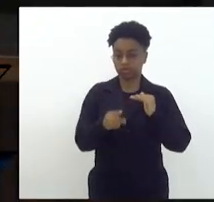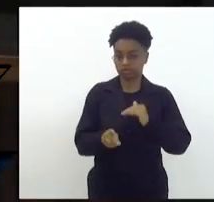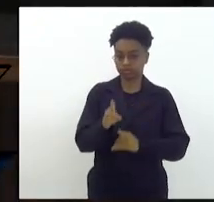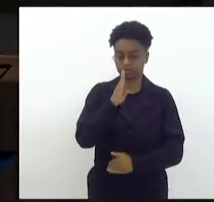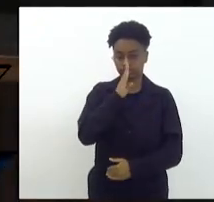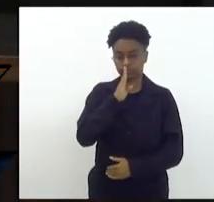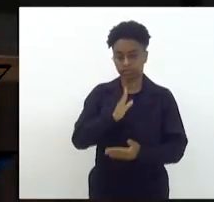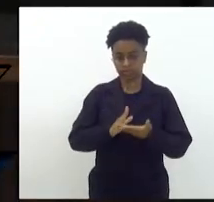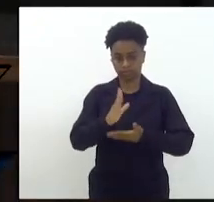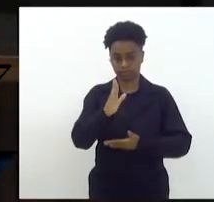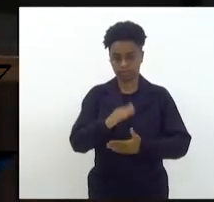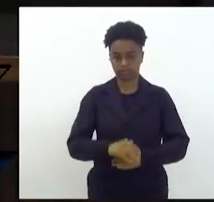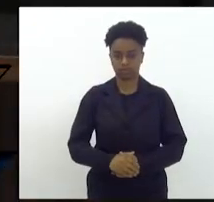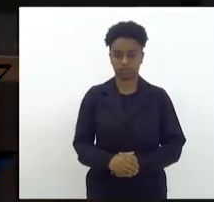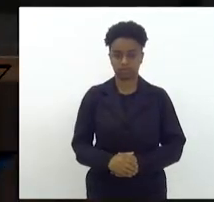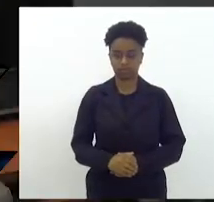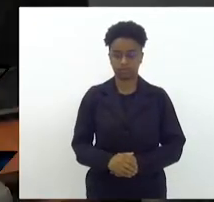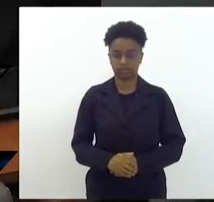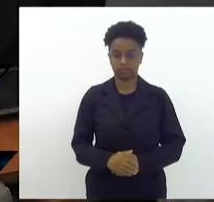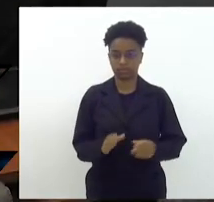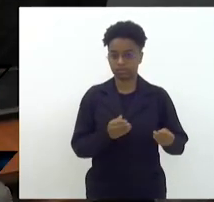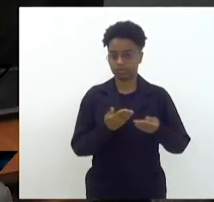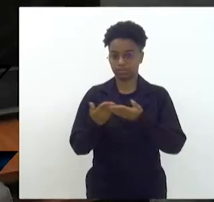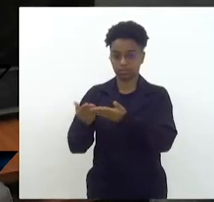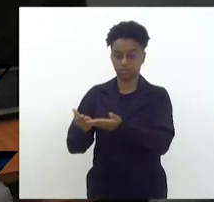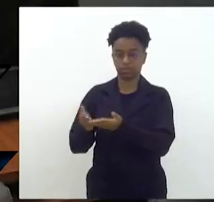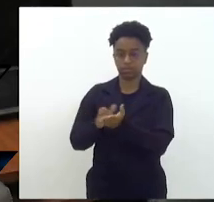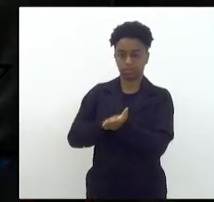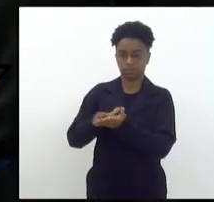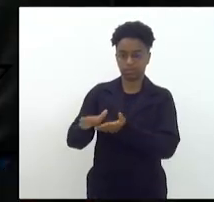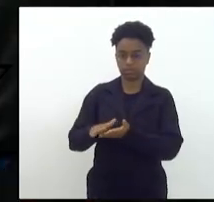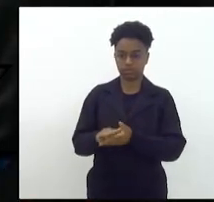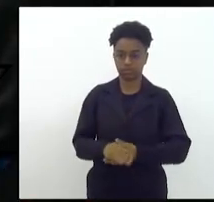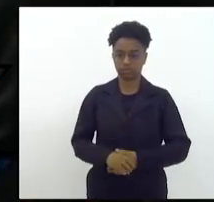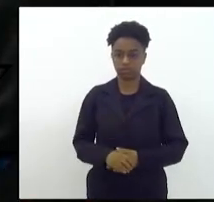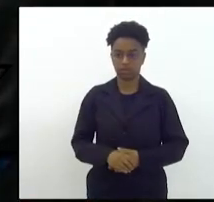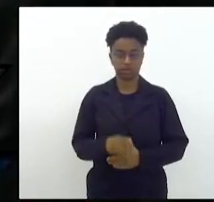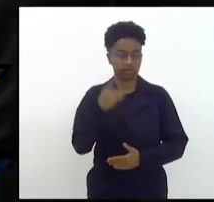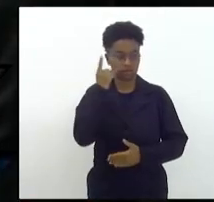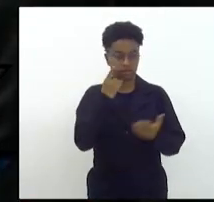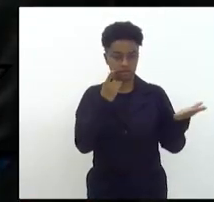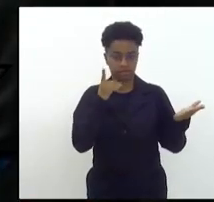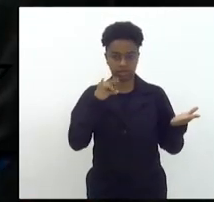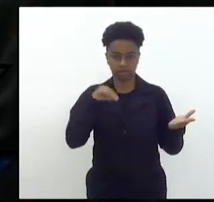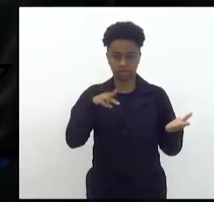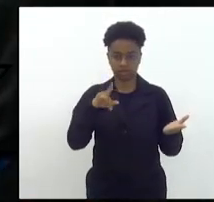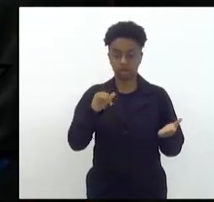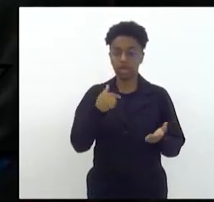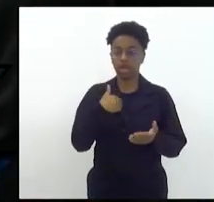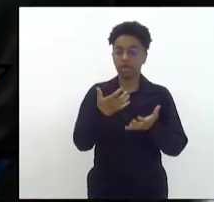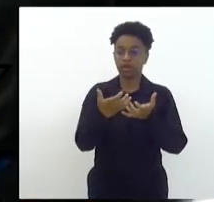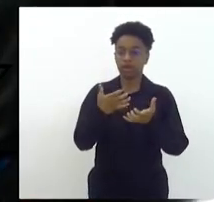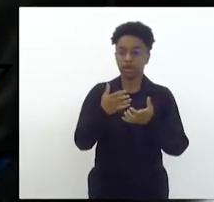que a própria irmã Deus como estão aprovado vai a promulgação deputada por favor tá